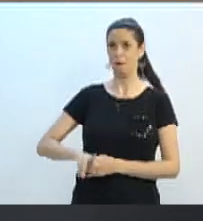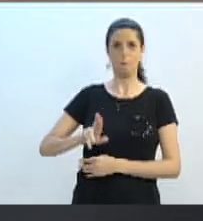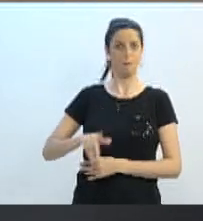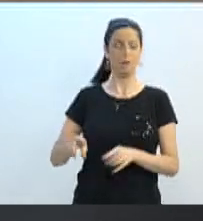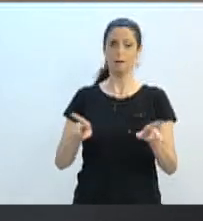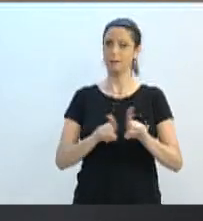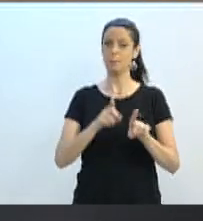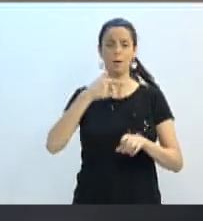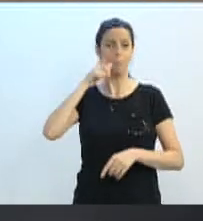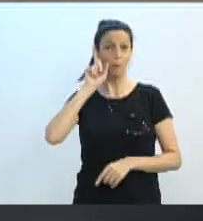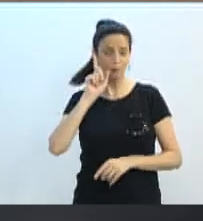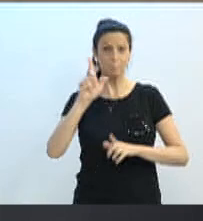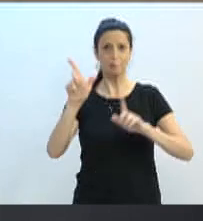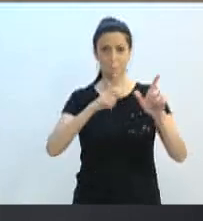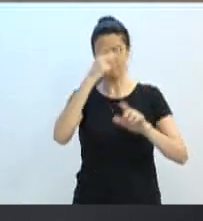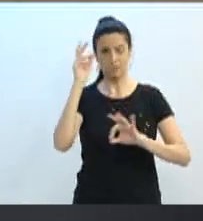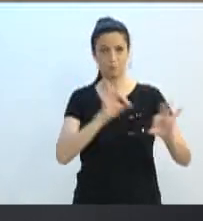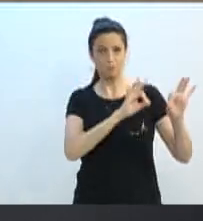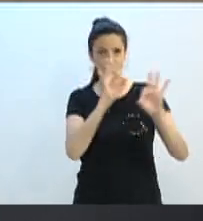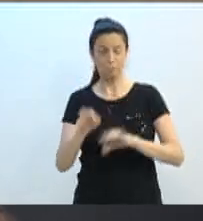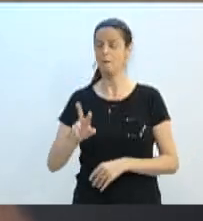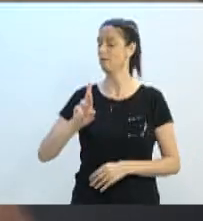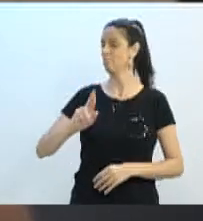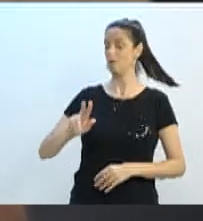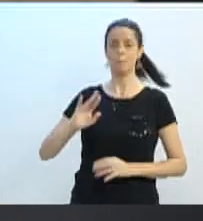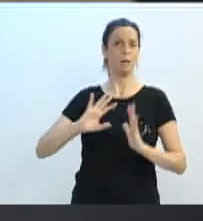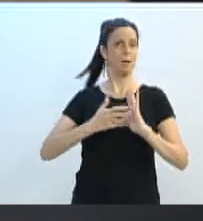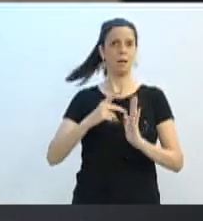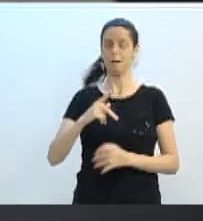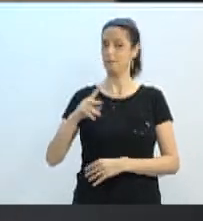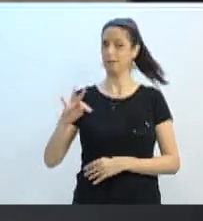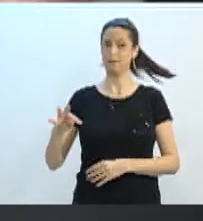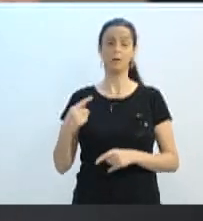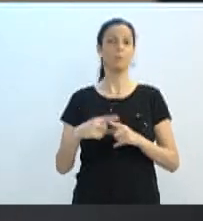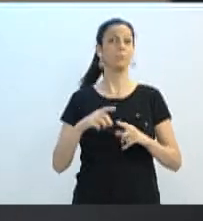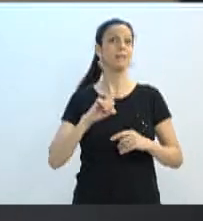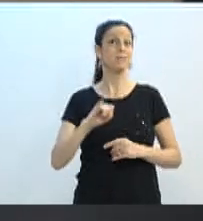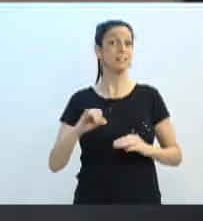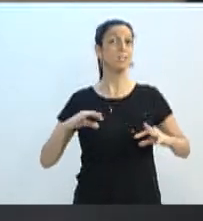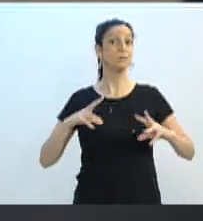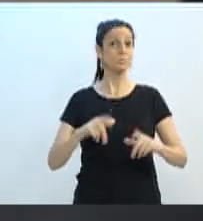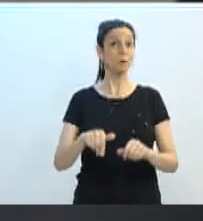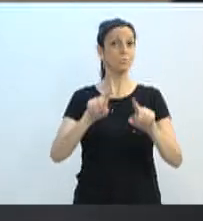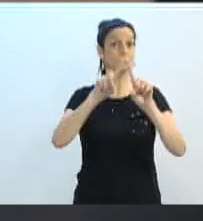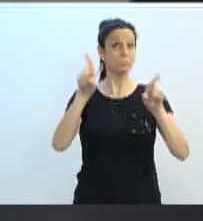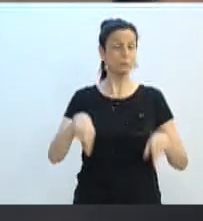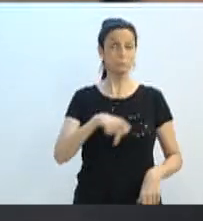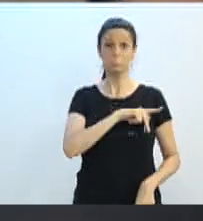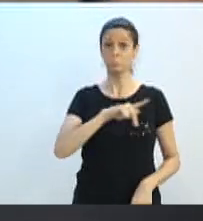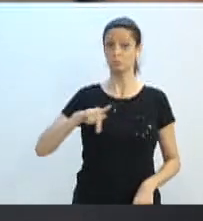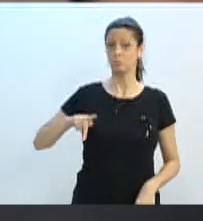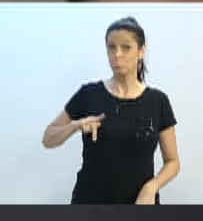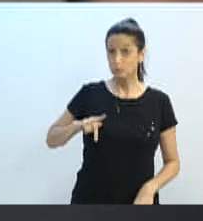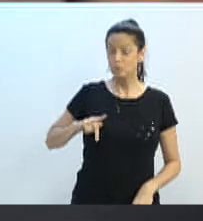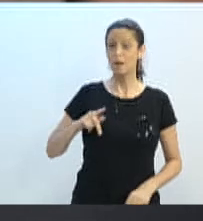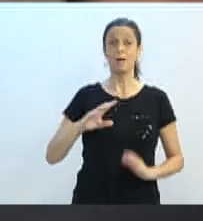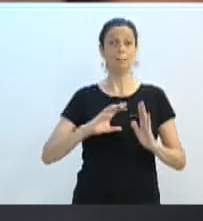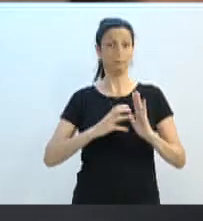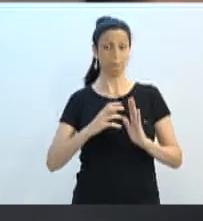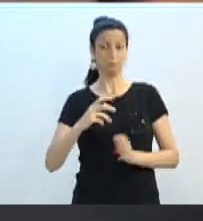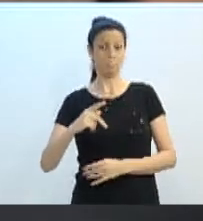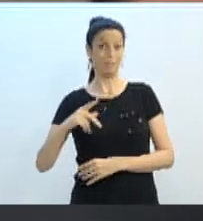PT. Não quero crer, porque se todos os servidores públicos de Blumenau fossem do PT, eu acho que eu faria uns 10, 20 mil votos aqui, né, para vereador, no